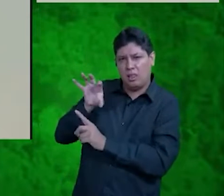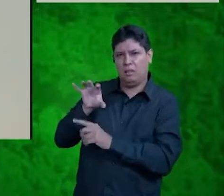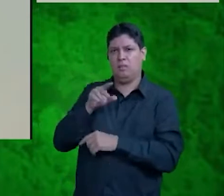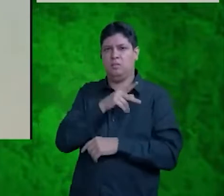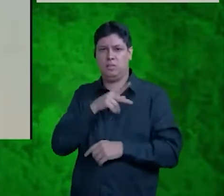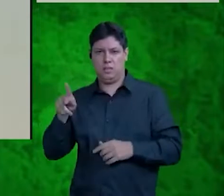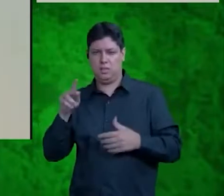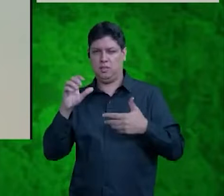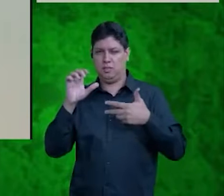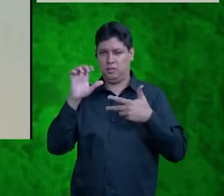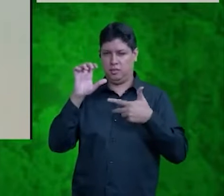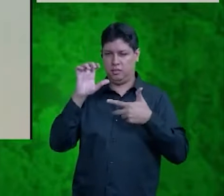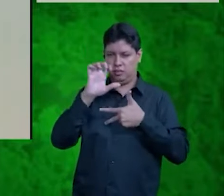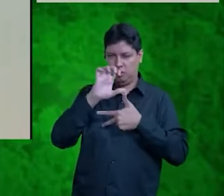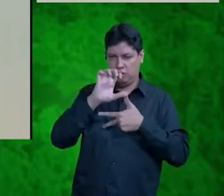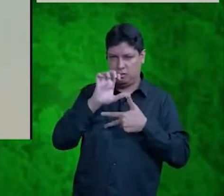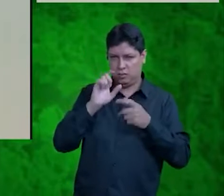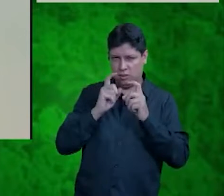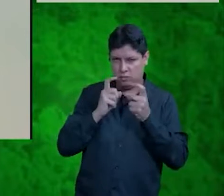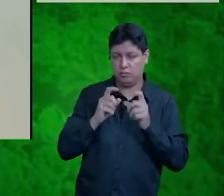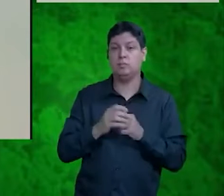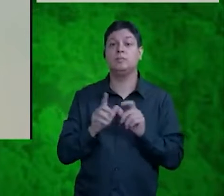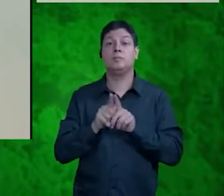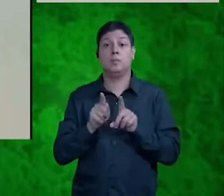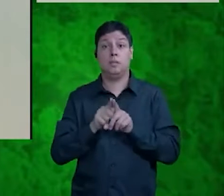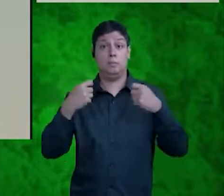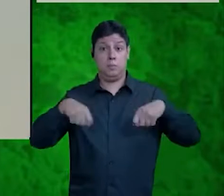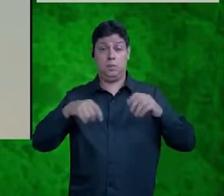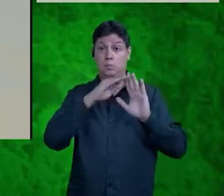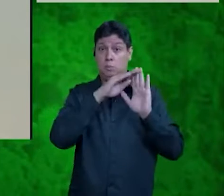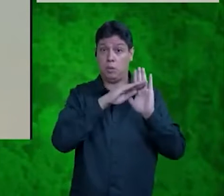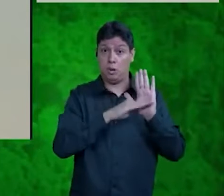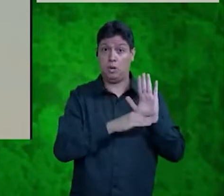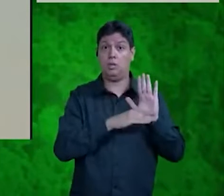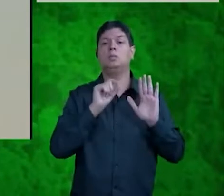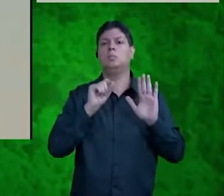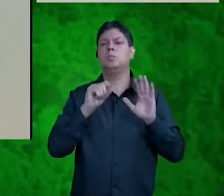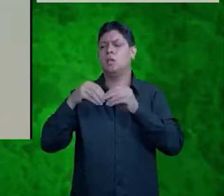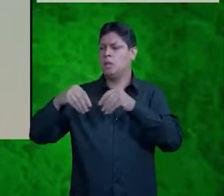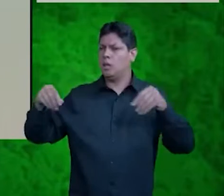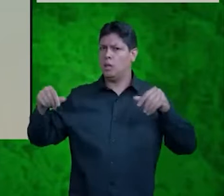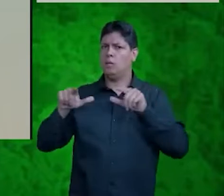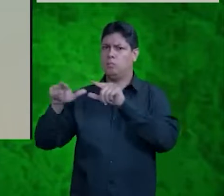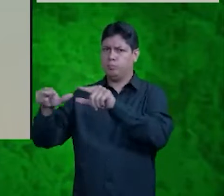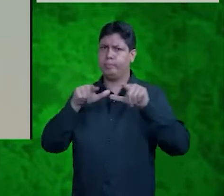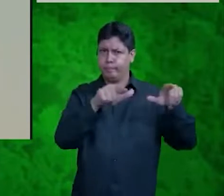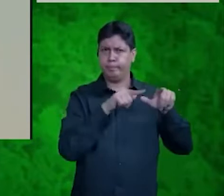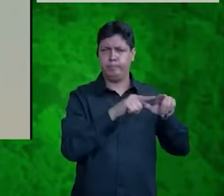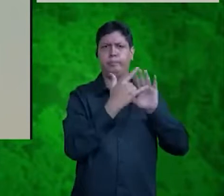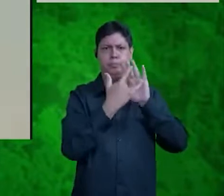grave. Precisamos avançar nesse programa de regularização fundiária para que a gente consiga separar o joio do